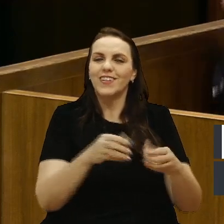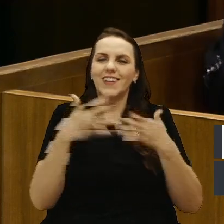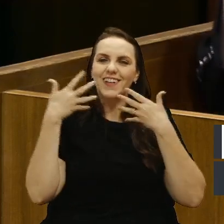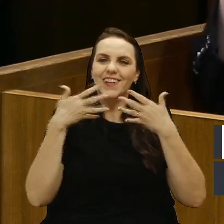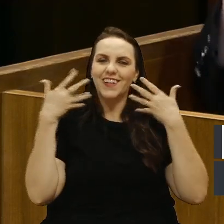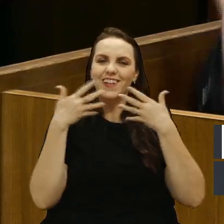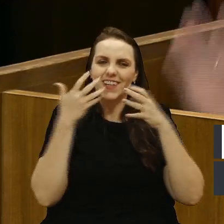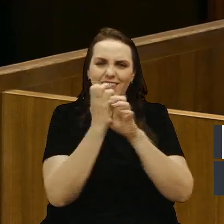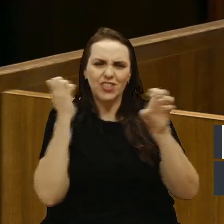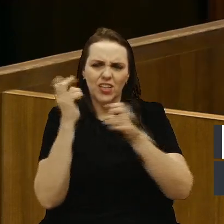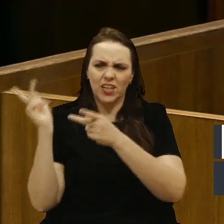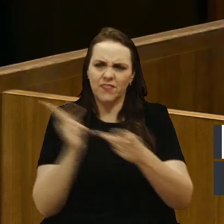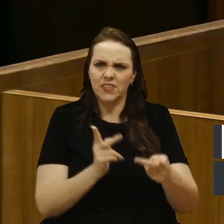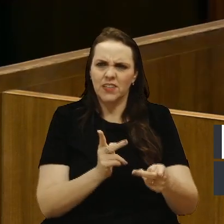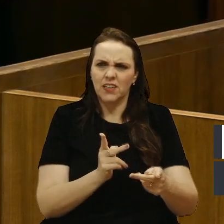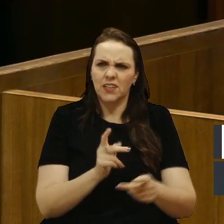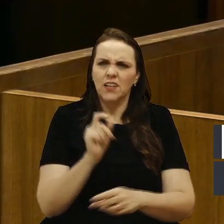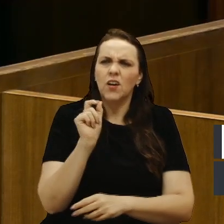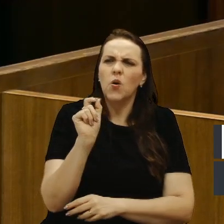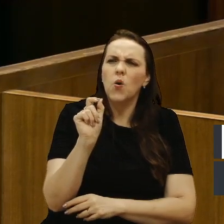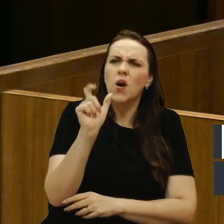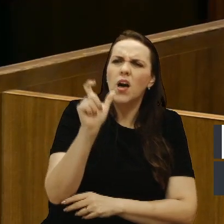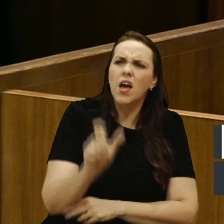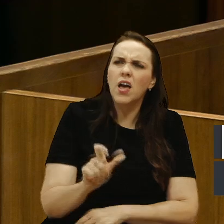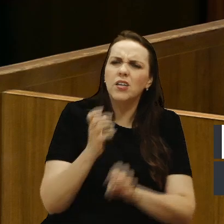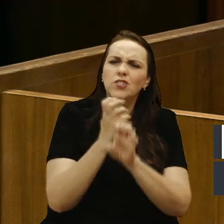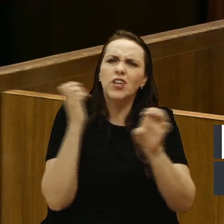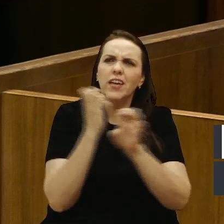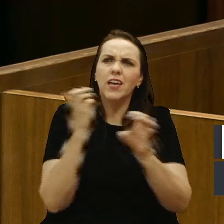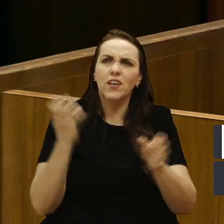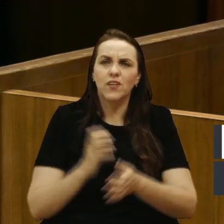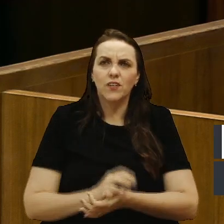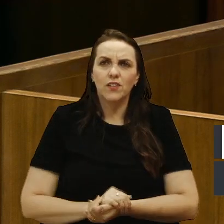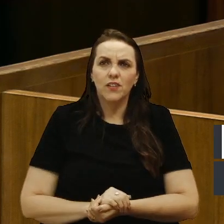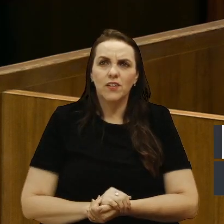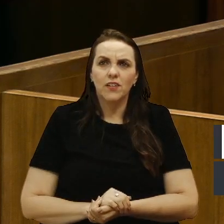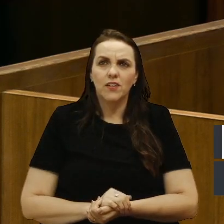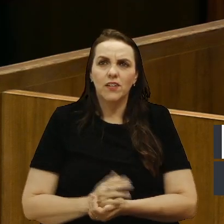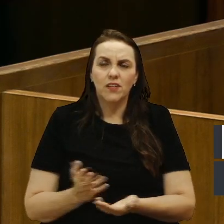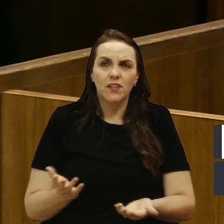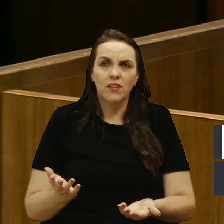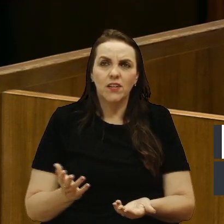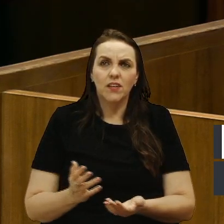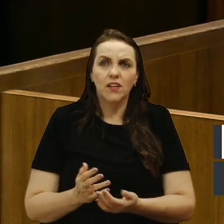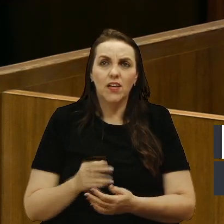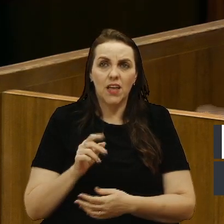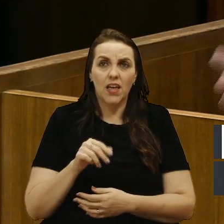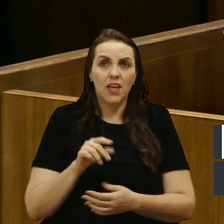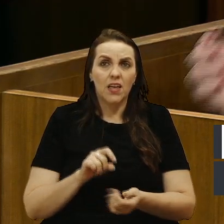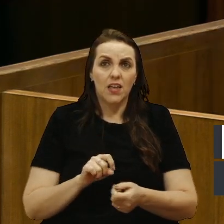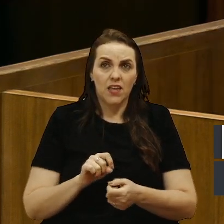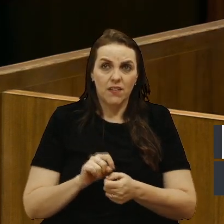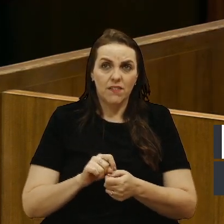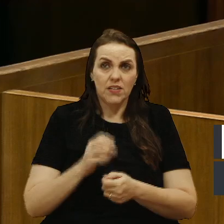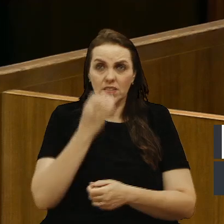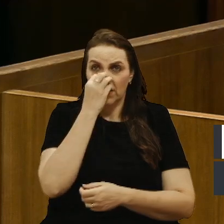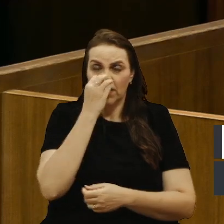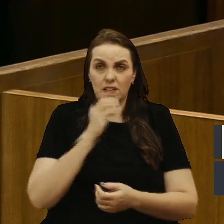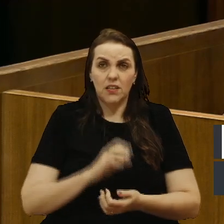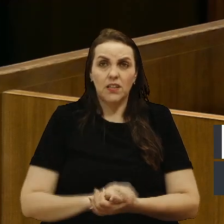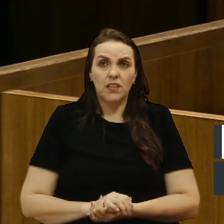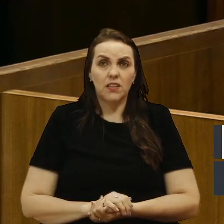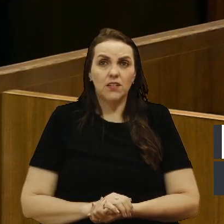que engenheiro, meu Deus do céu! Né? Então, é fazer a gente de palhaço,